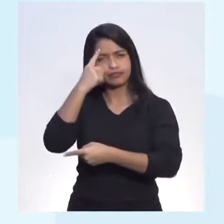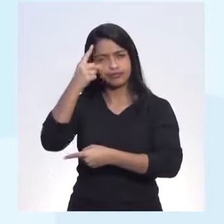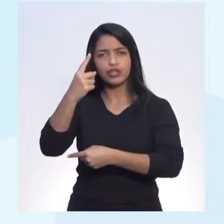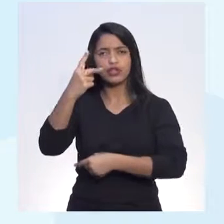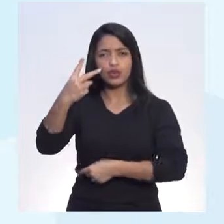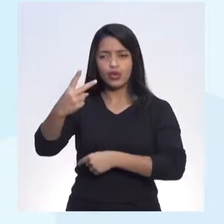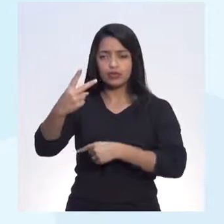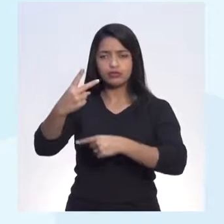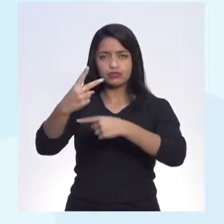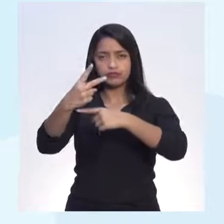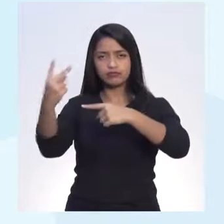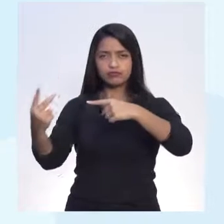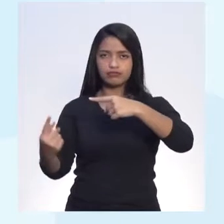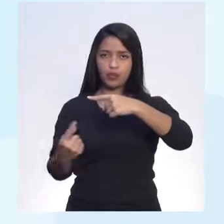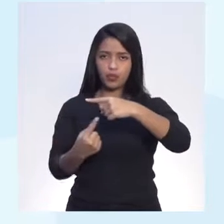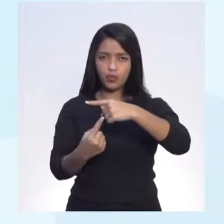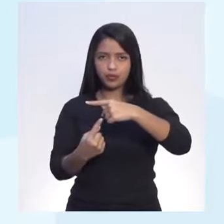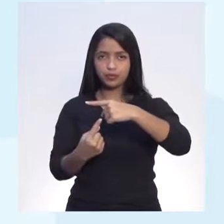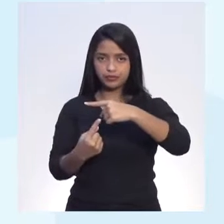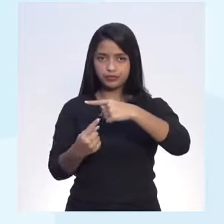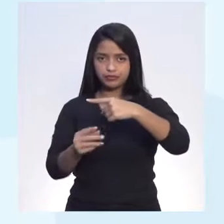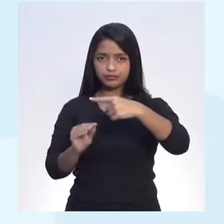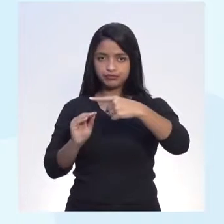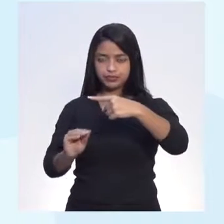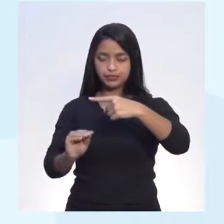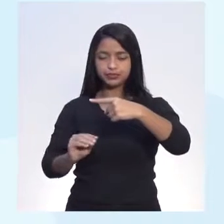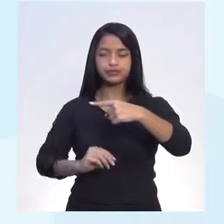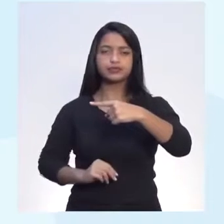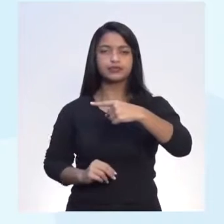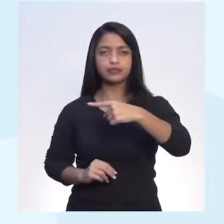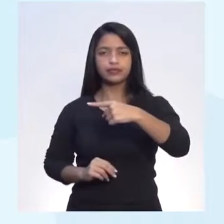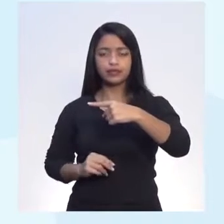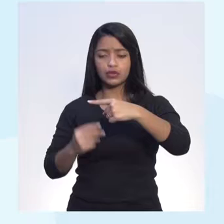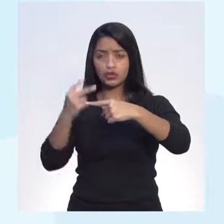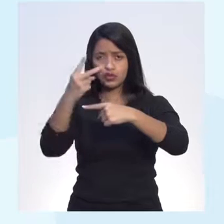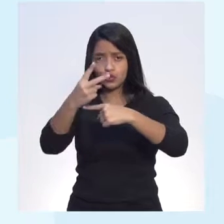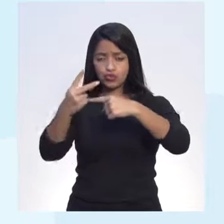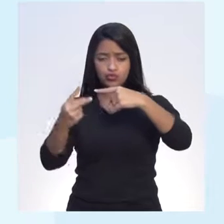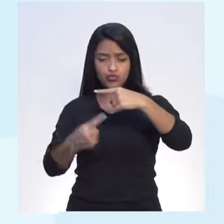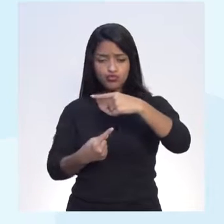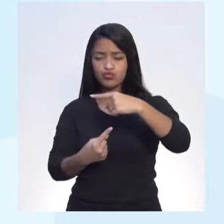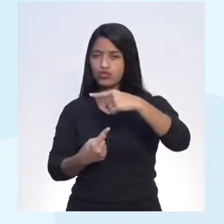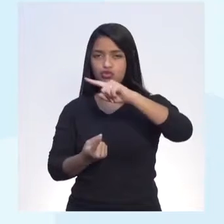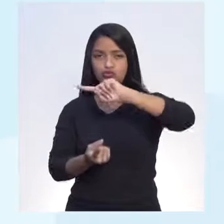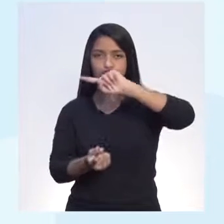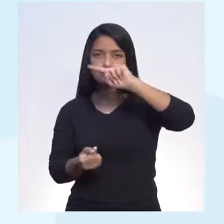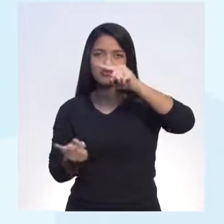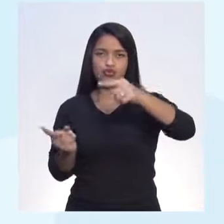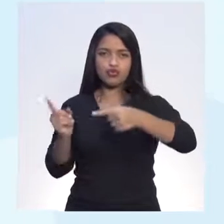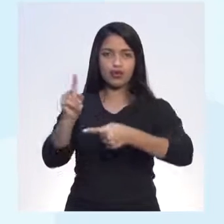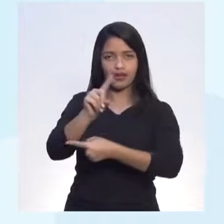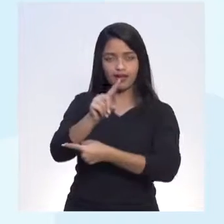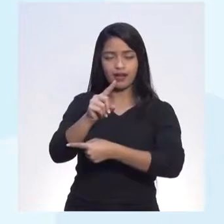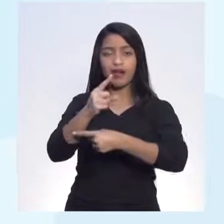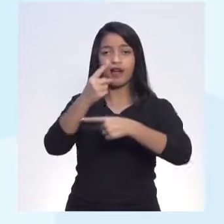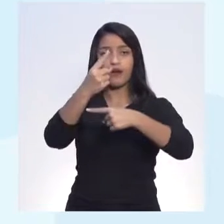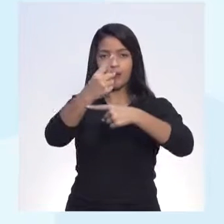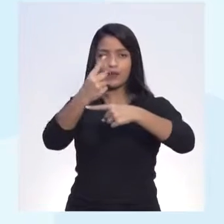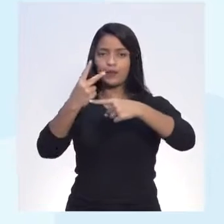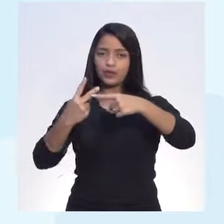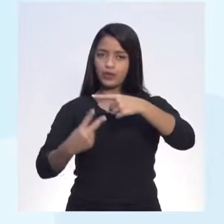ele é sobre 1. Ele é divisível por 1. Então, eu inverto, fica 1 sobre 2, fica meio aí, né? Então, eu